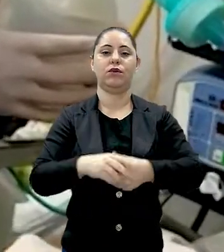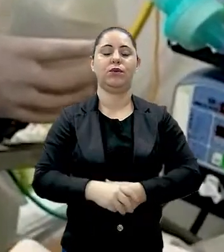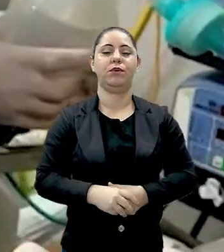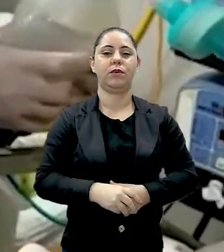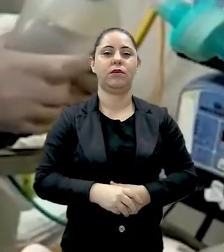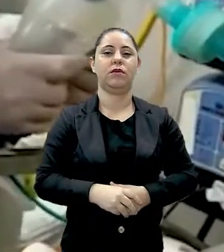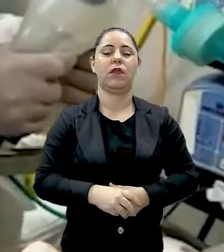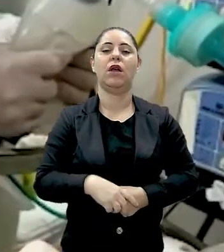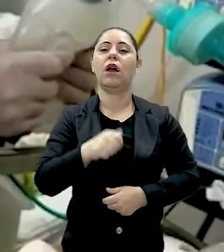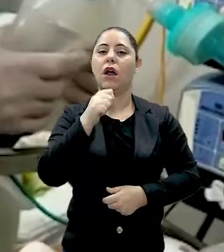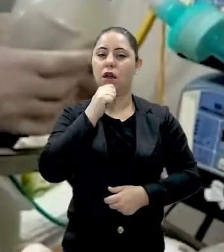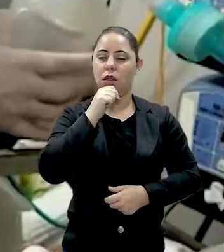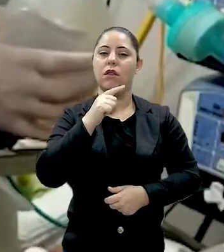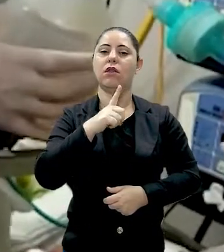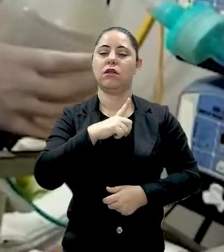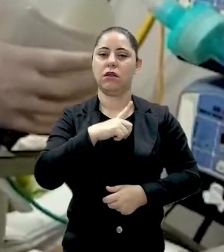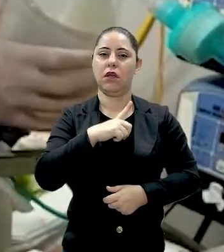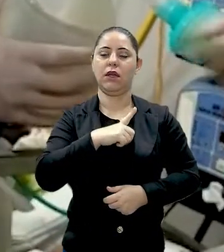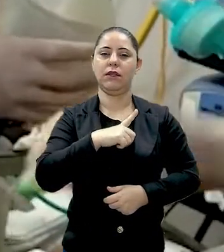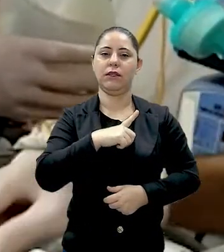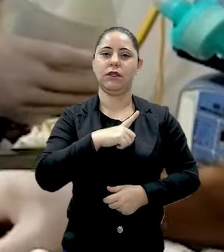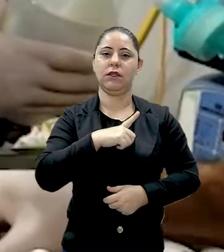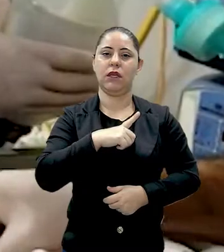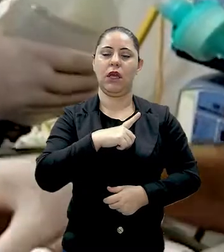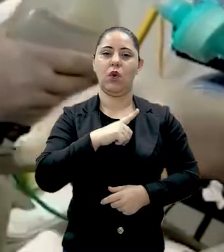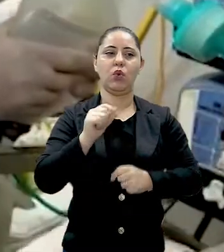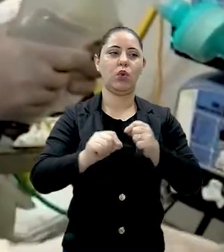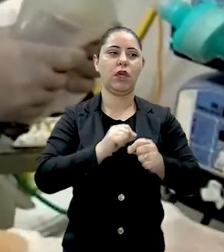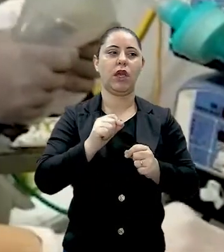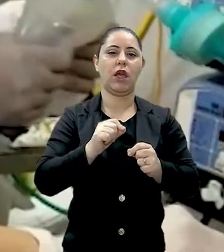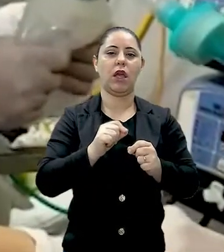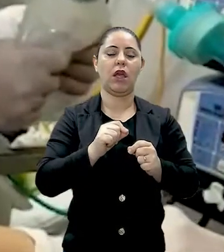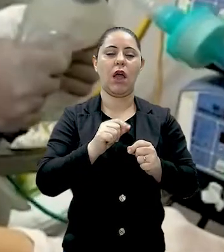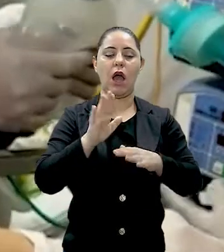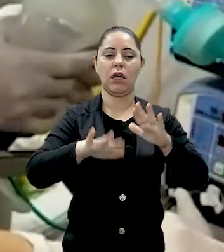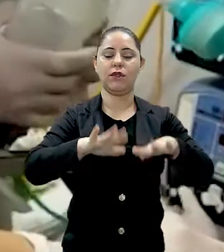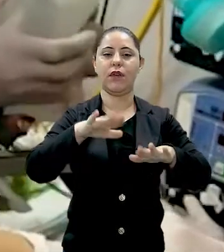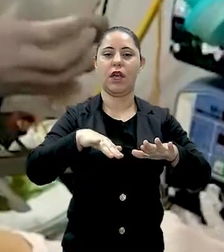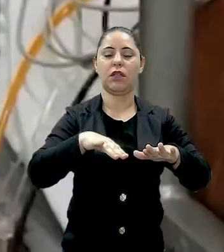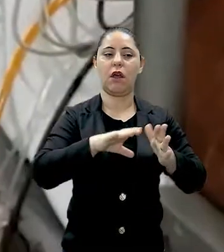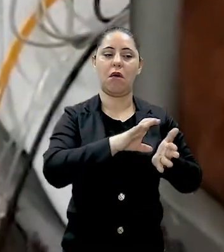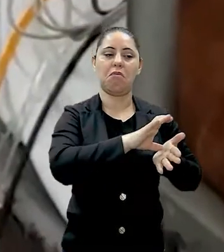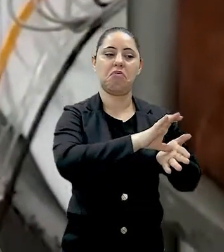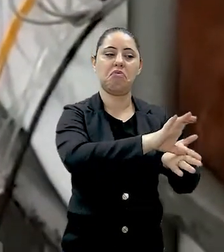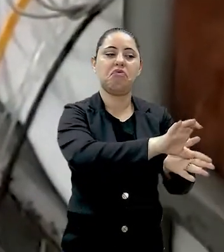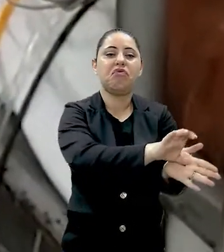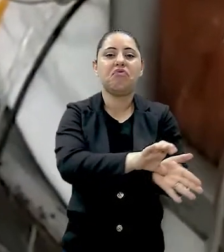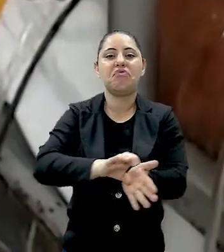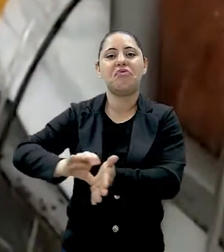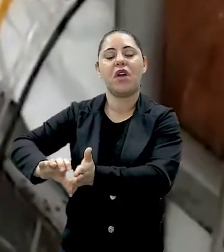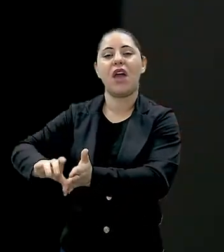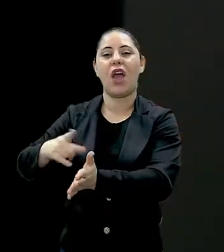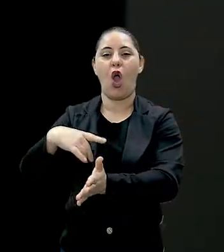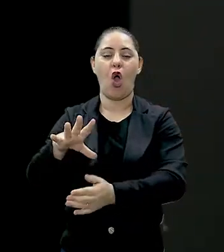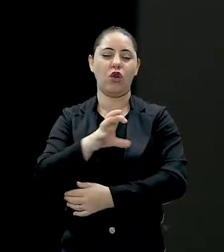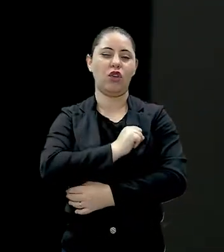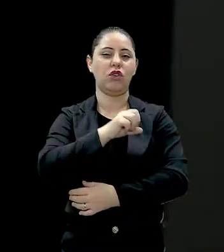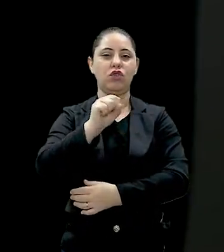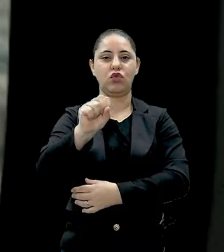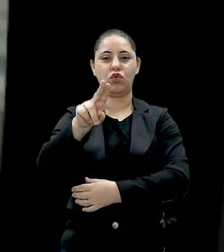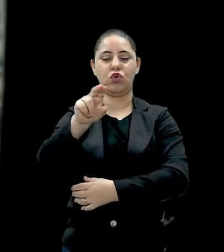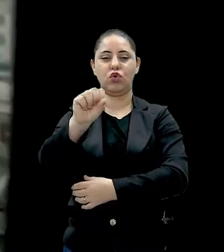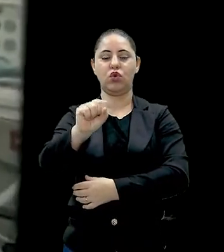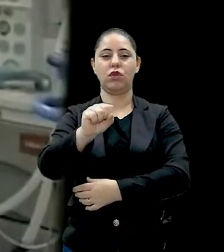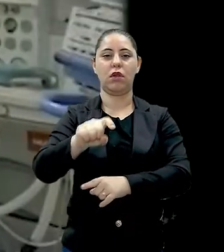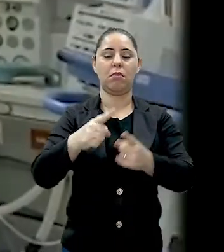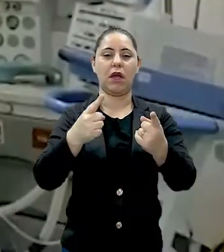hoje ainda se segura, mesmo sendo boicotado muitas vezes. Muita gente que no fundo gosta do SUS, mas